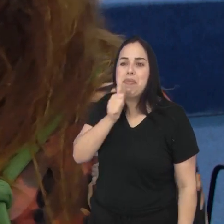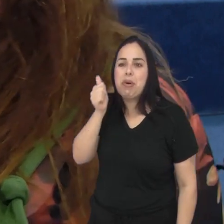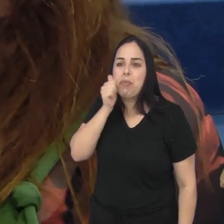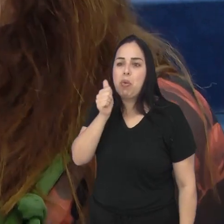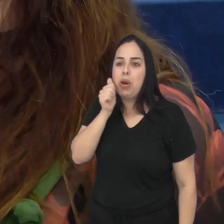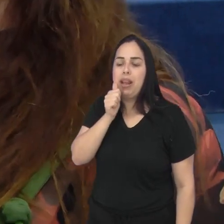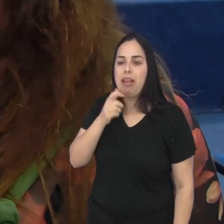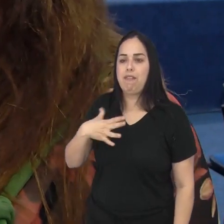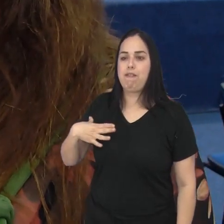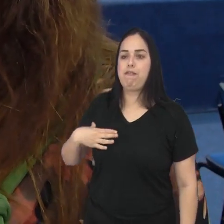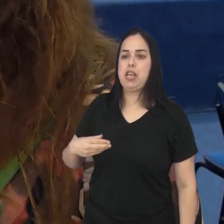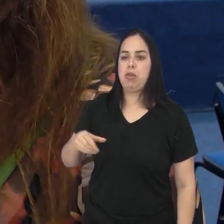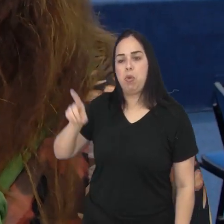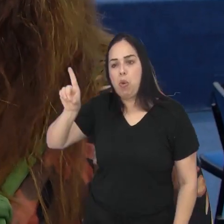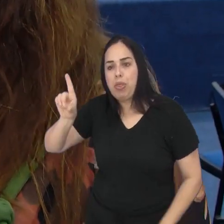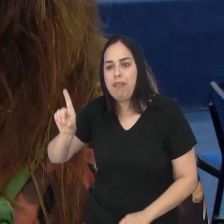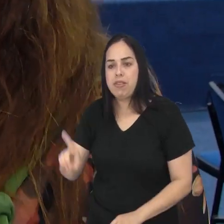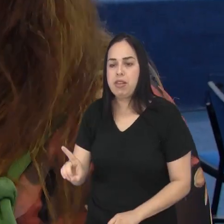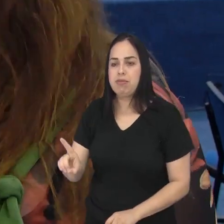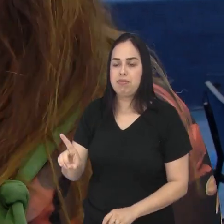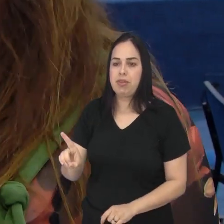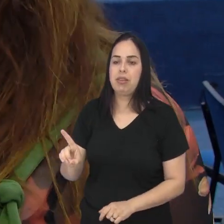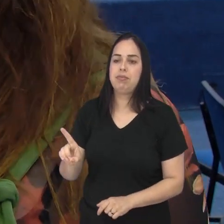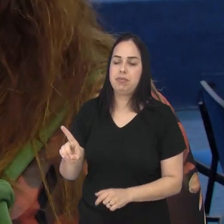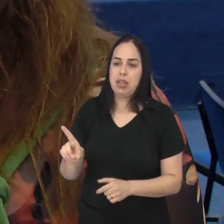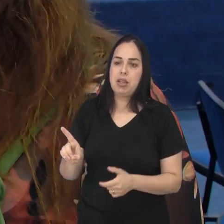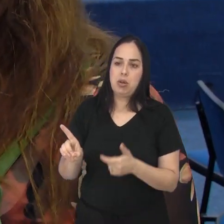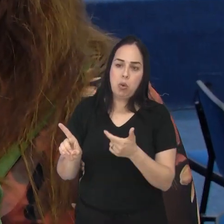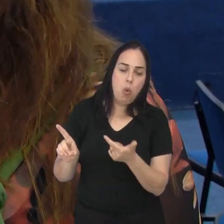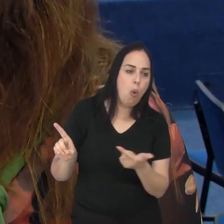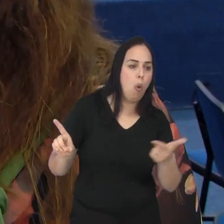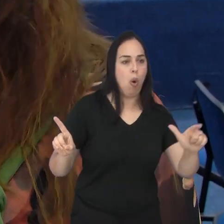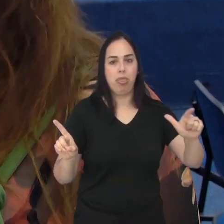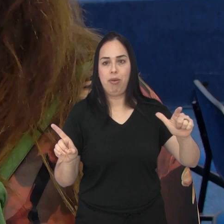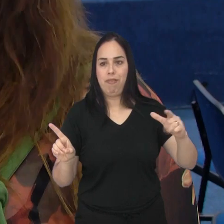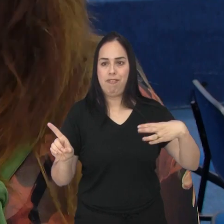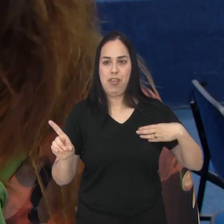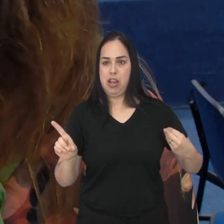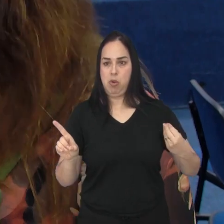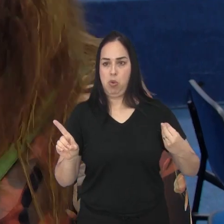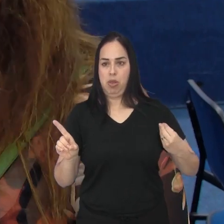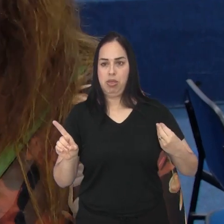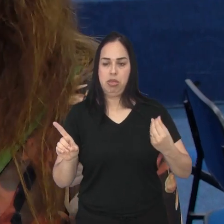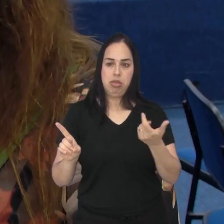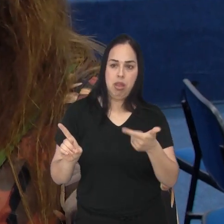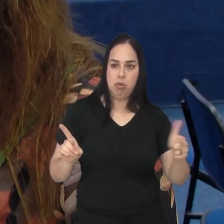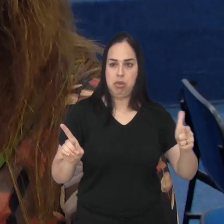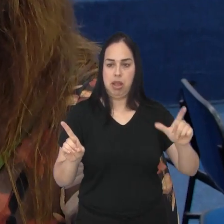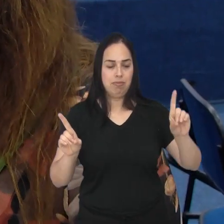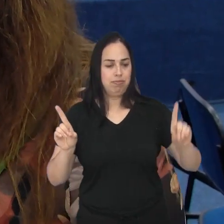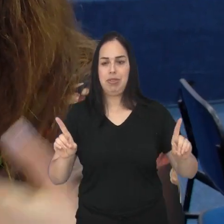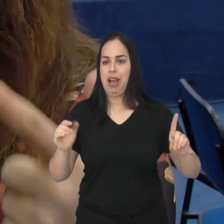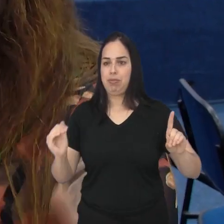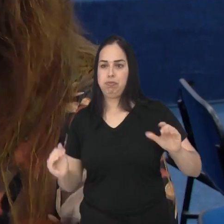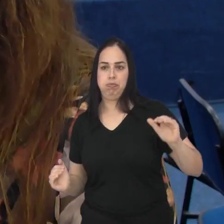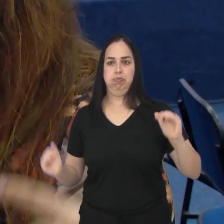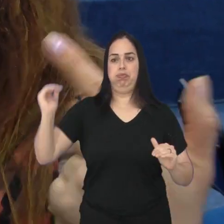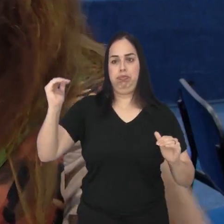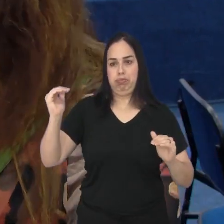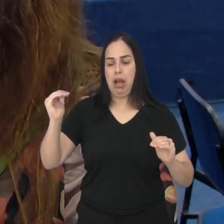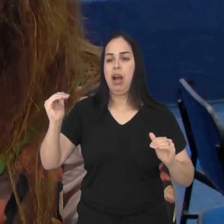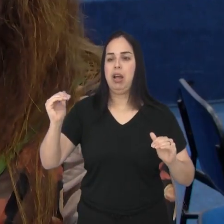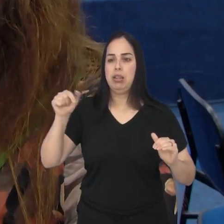com uma necessidade especial, ela tem tudo que uma mãe, com filhos que não possuem essa necessidade,